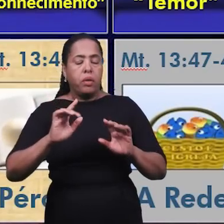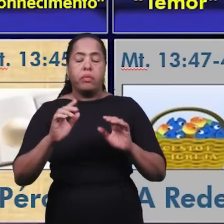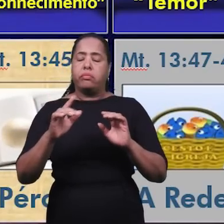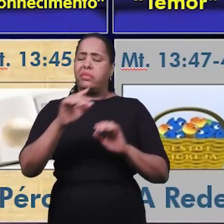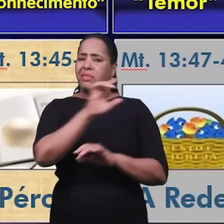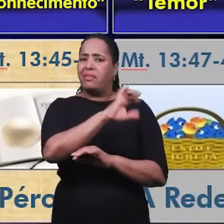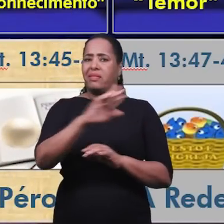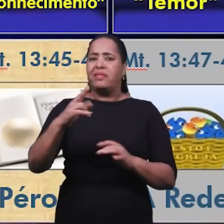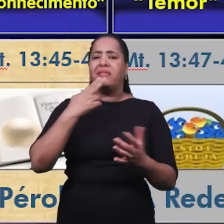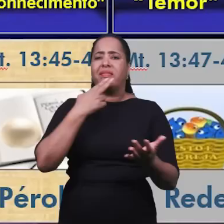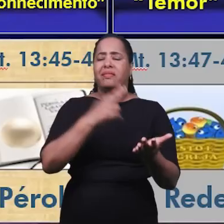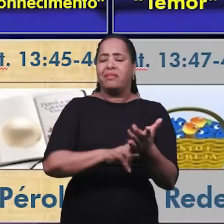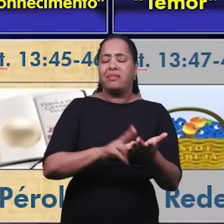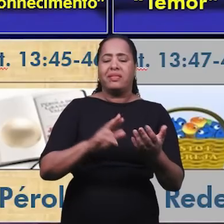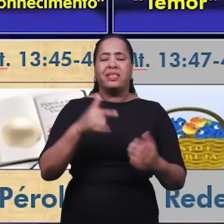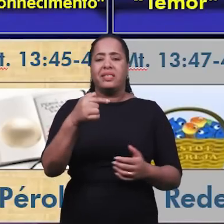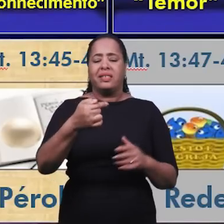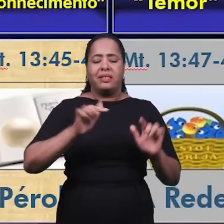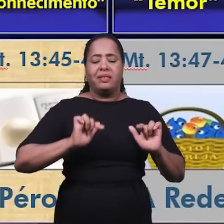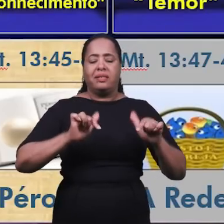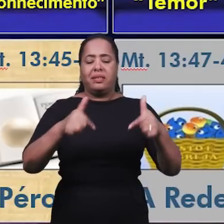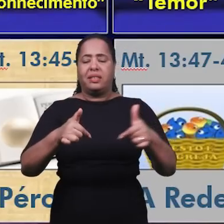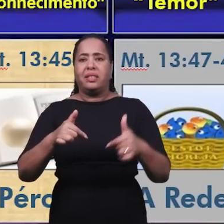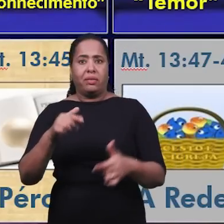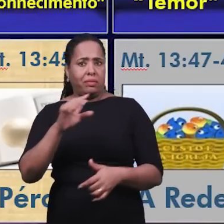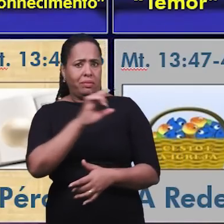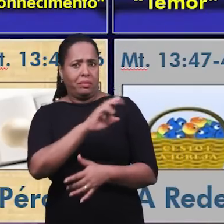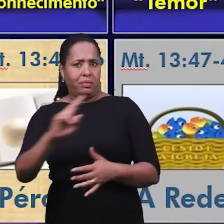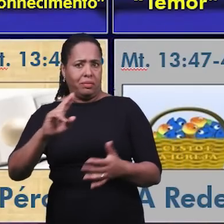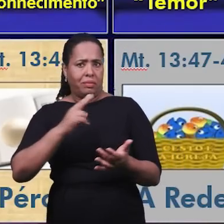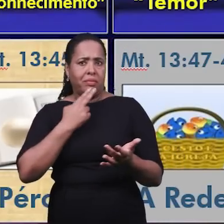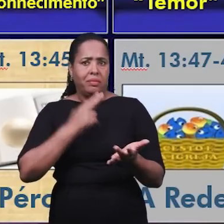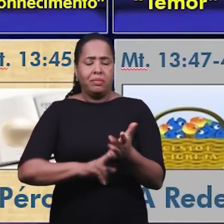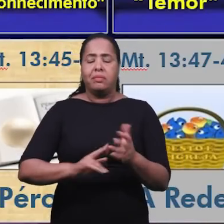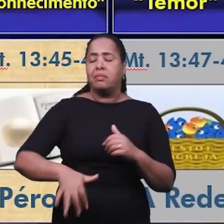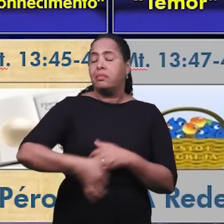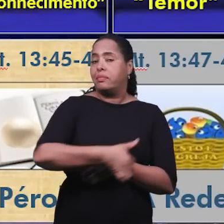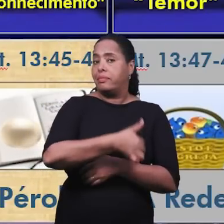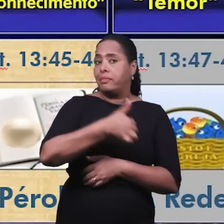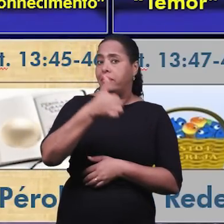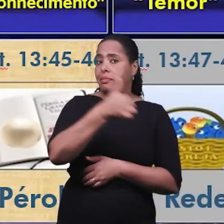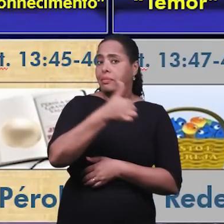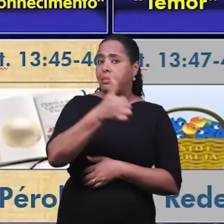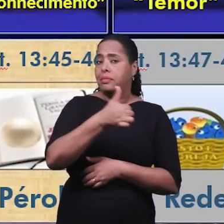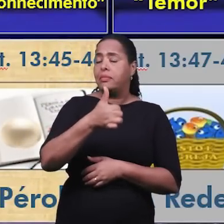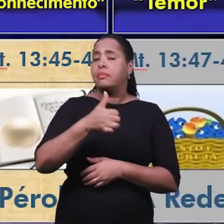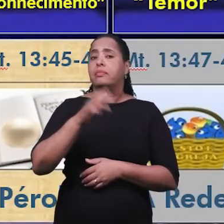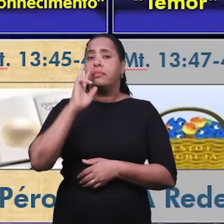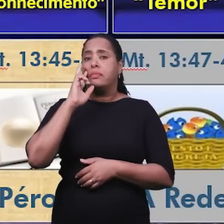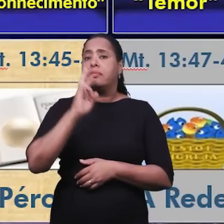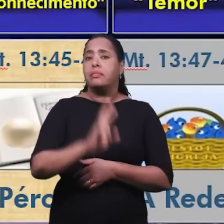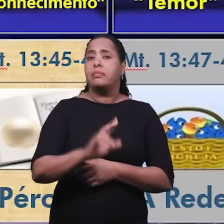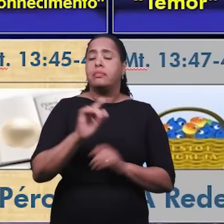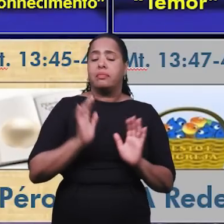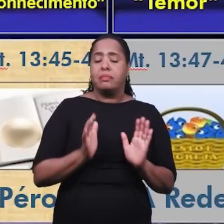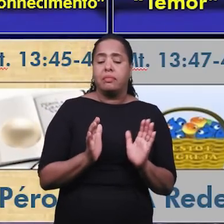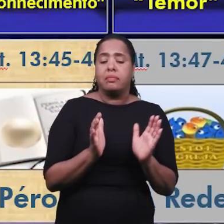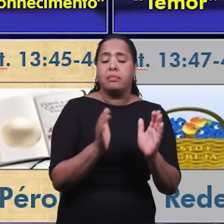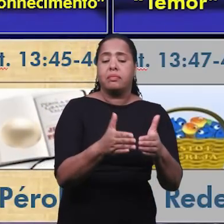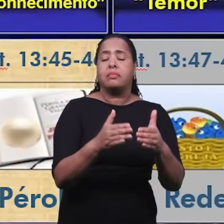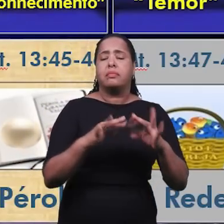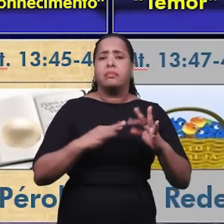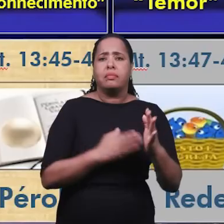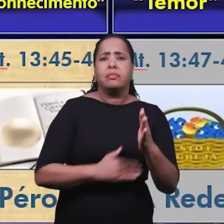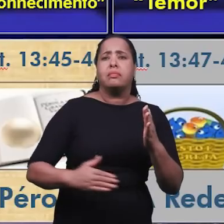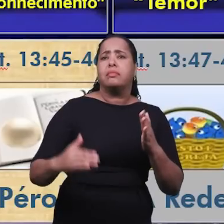existiam. Então, você vai ver em cada carta, você vai ver as 7 operações, em cada carta. Agora, na primeira, você vai ver...